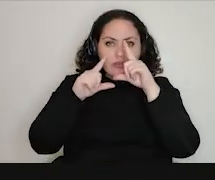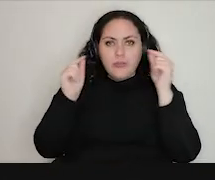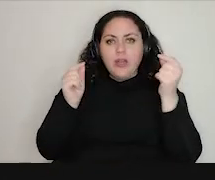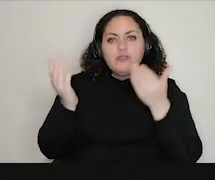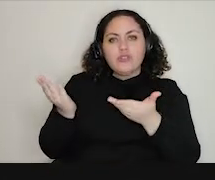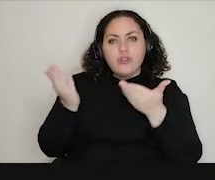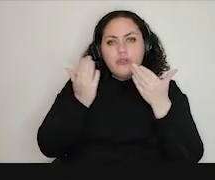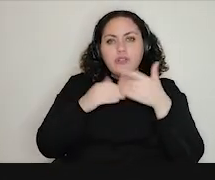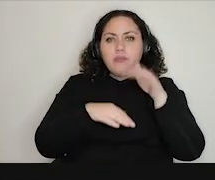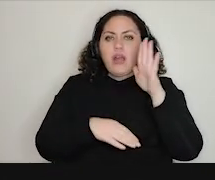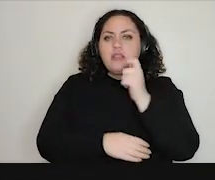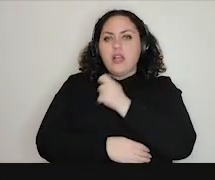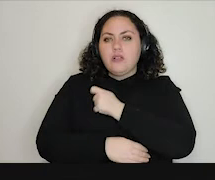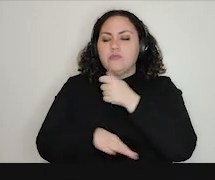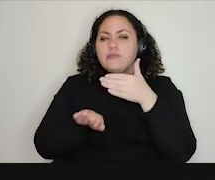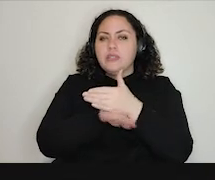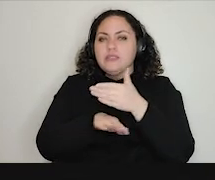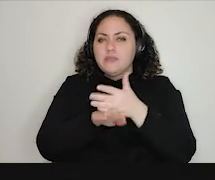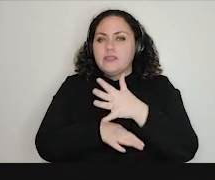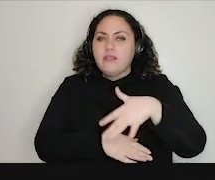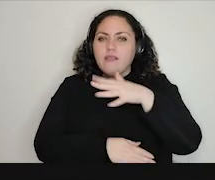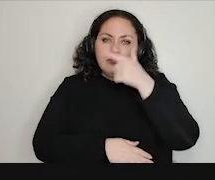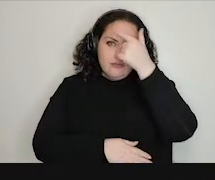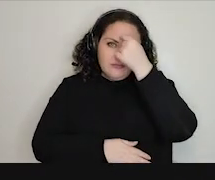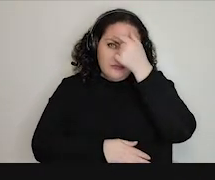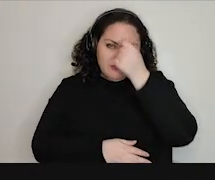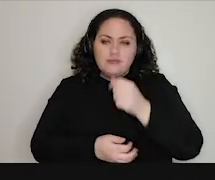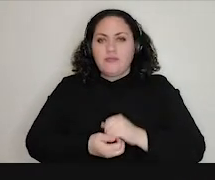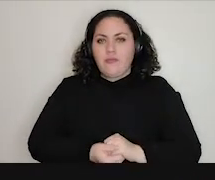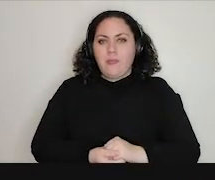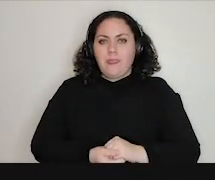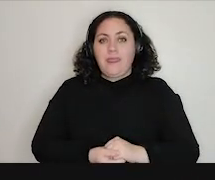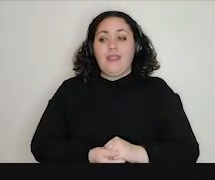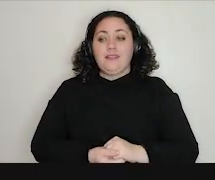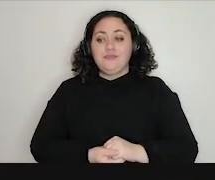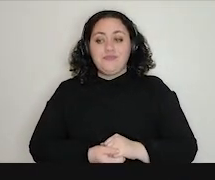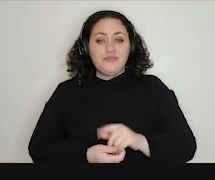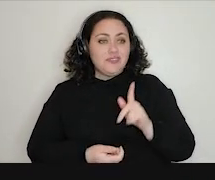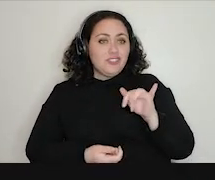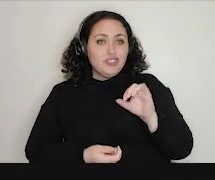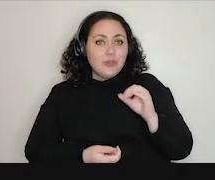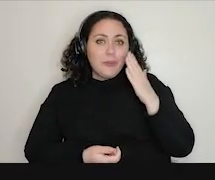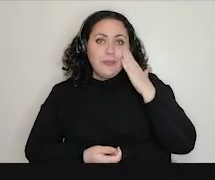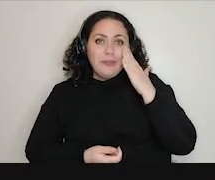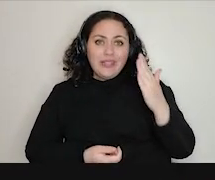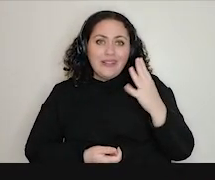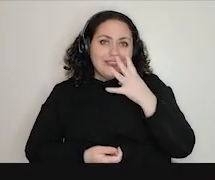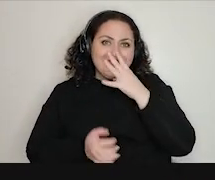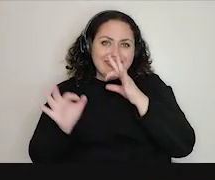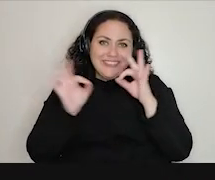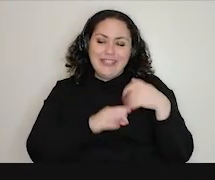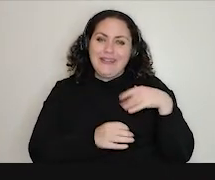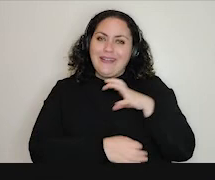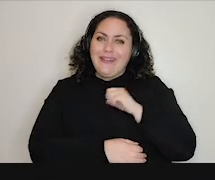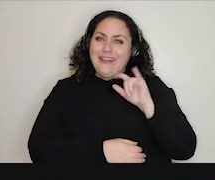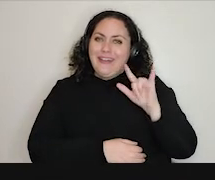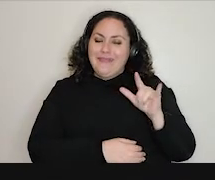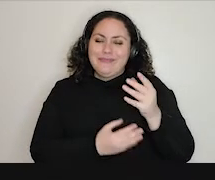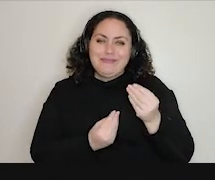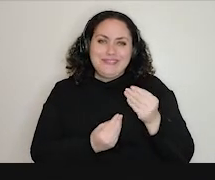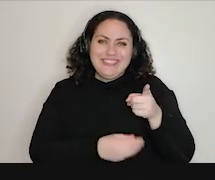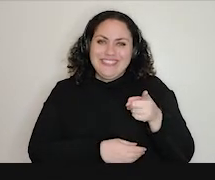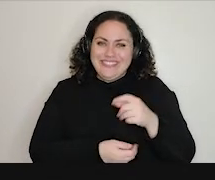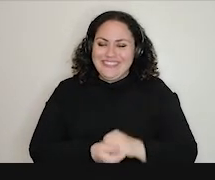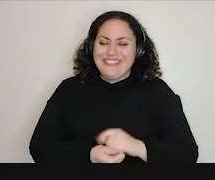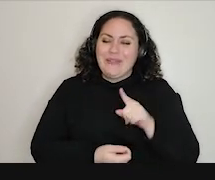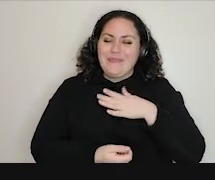mais alunos ocupando o espaço de ensino superior? Ai, meu Deus, Gil, obrigada por ter assistido. Te amo muito,